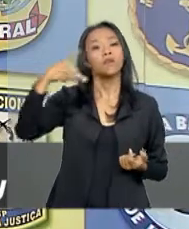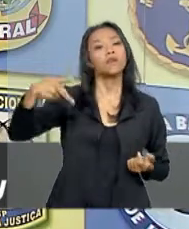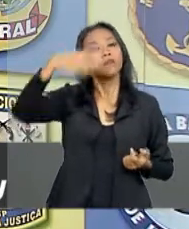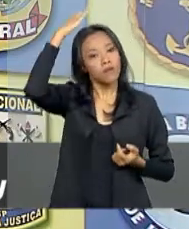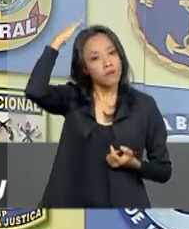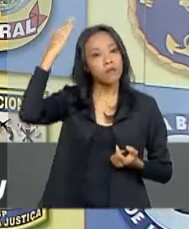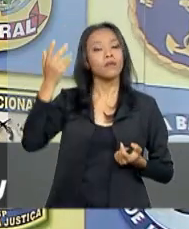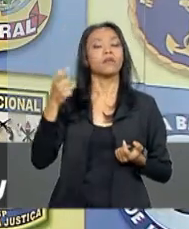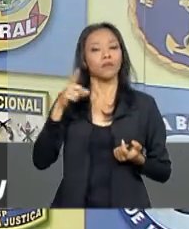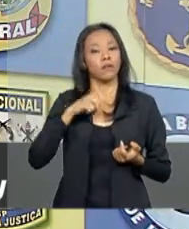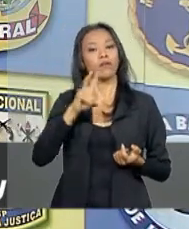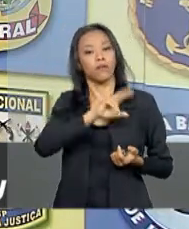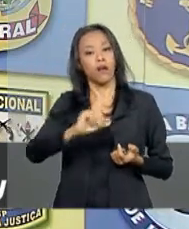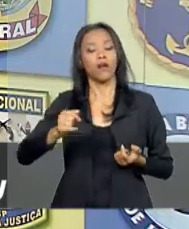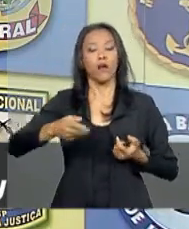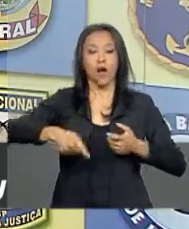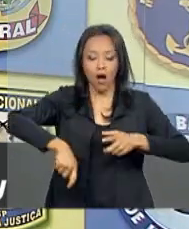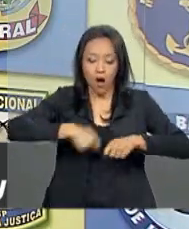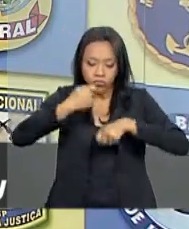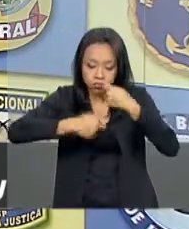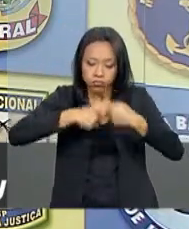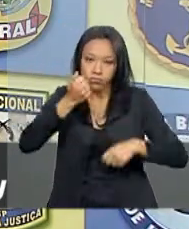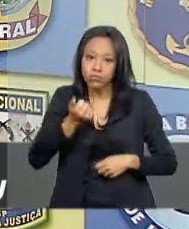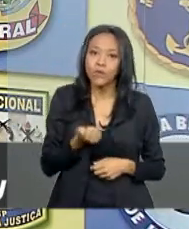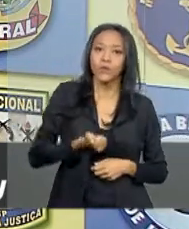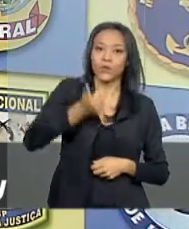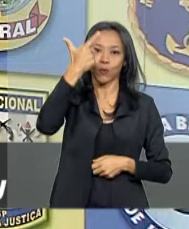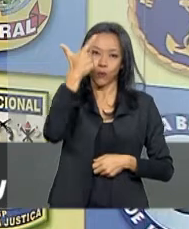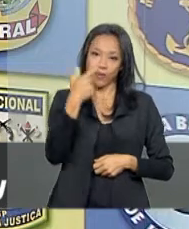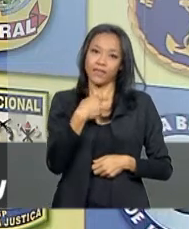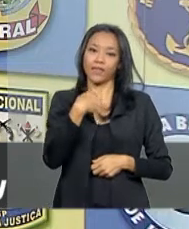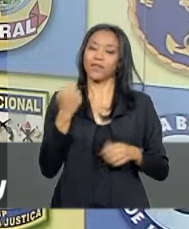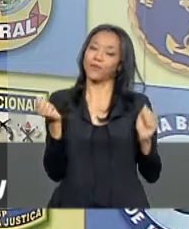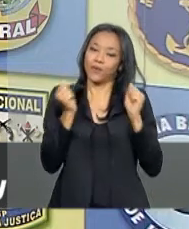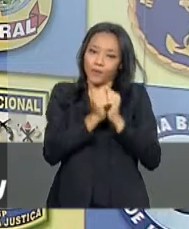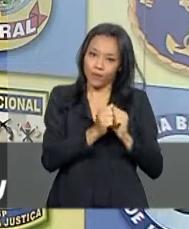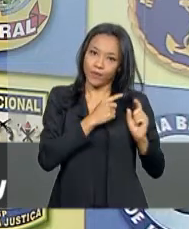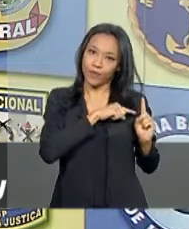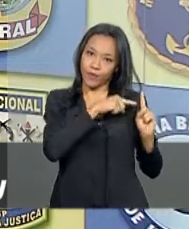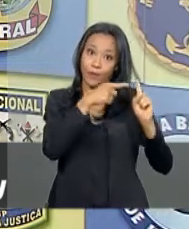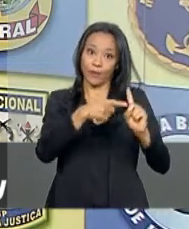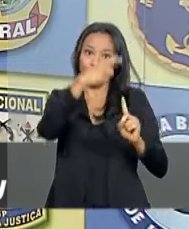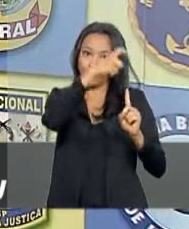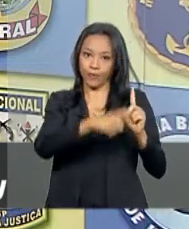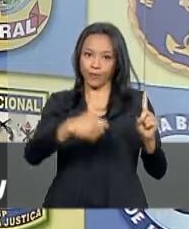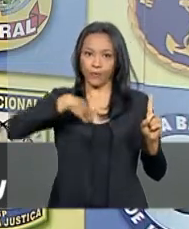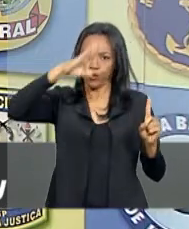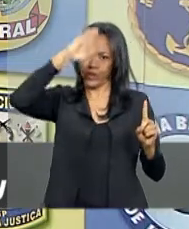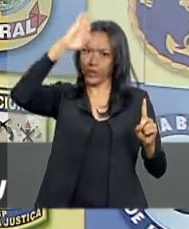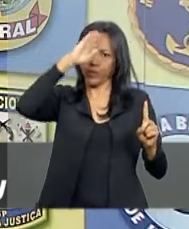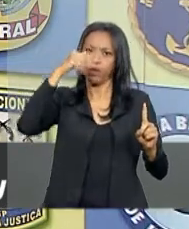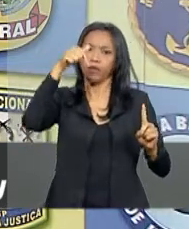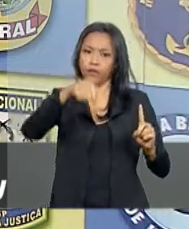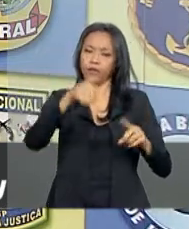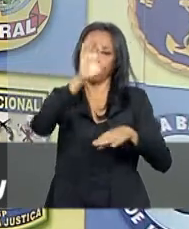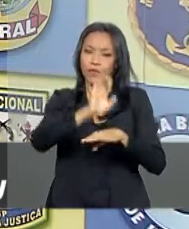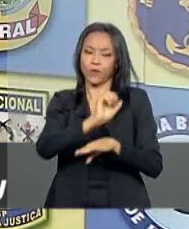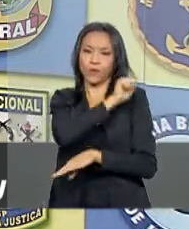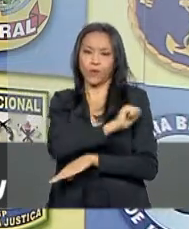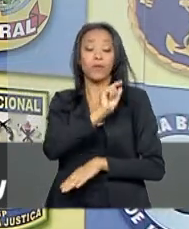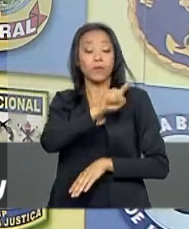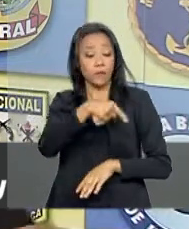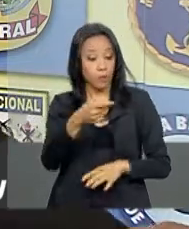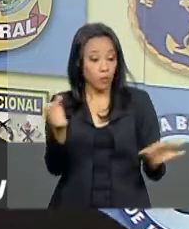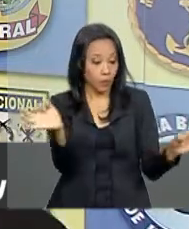almoço também com o general Braga Neto, almoço que acontece também aqui no Rio de Janeiro. Depois desse almoço, portanto, o presidente